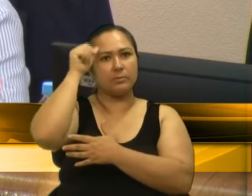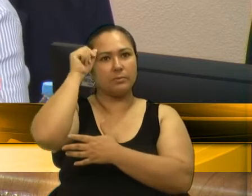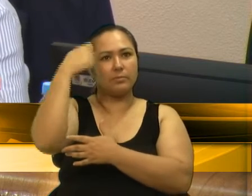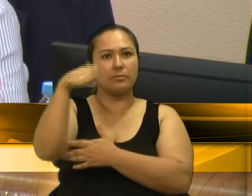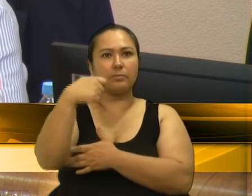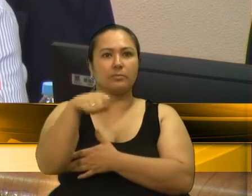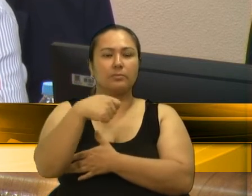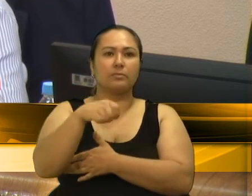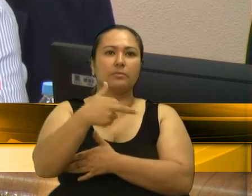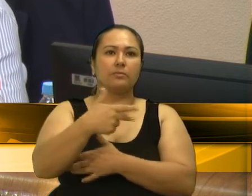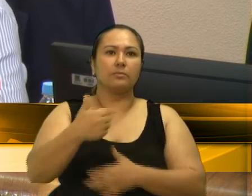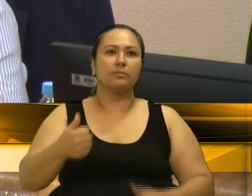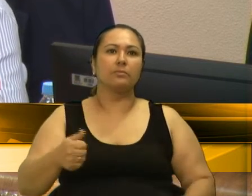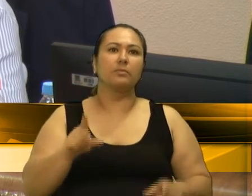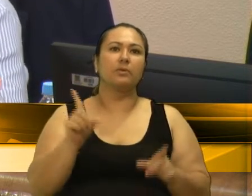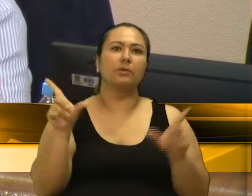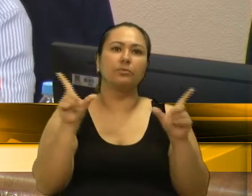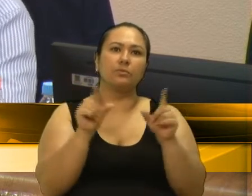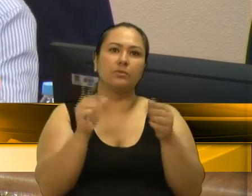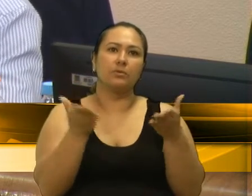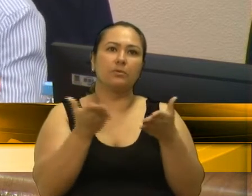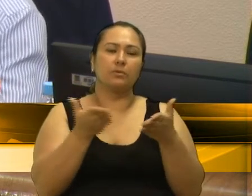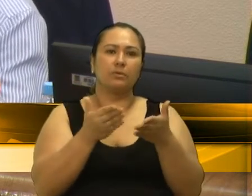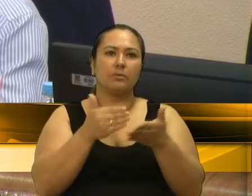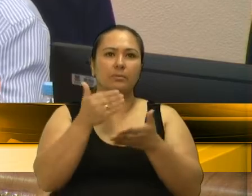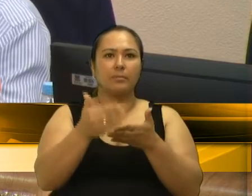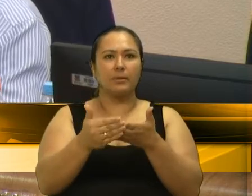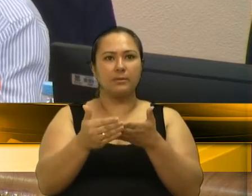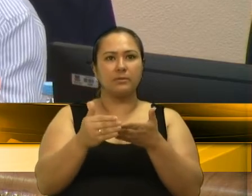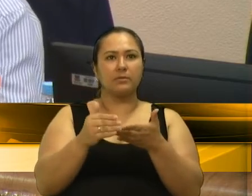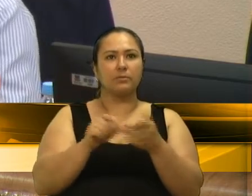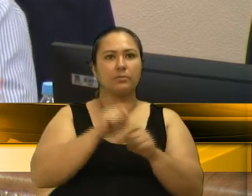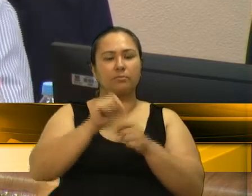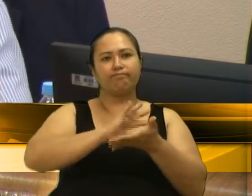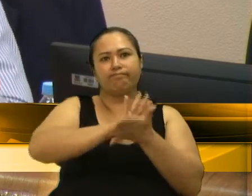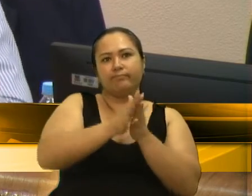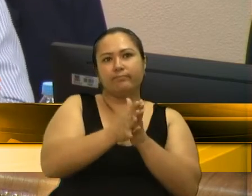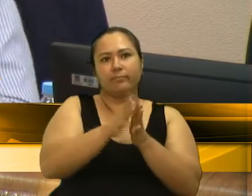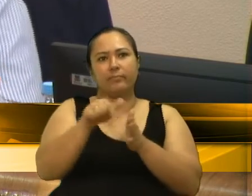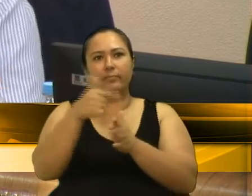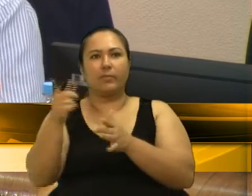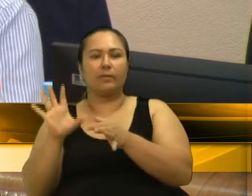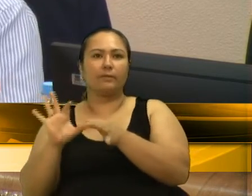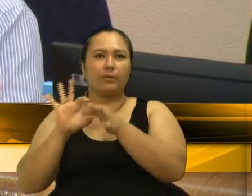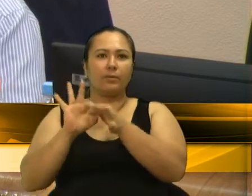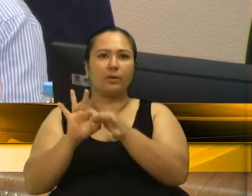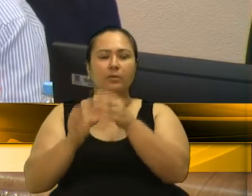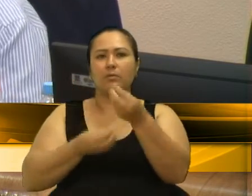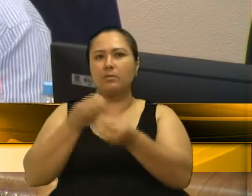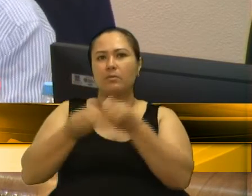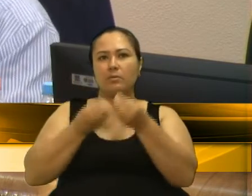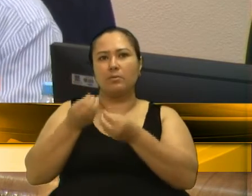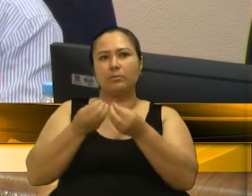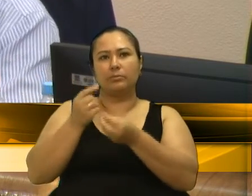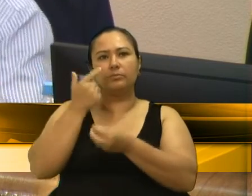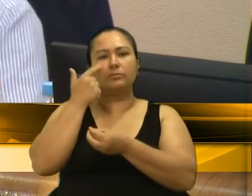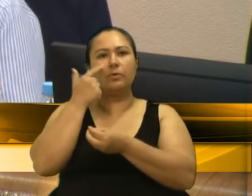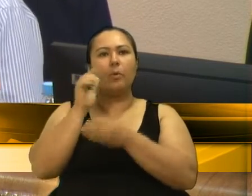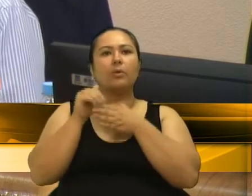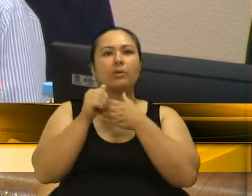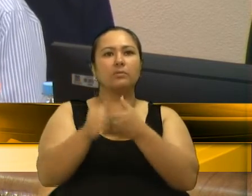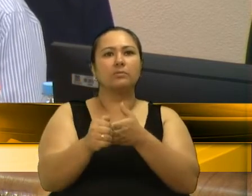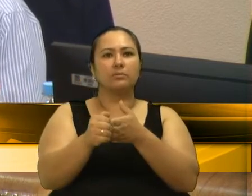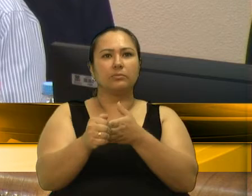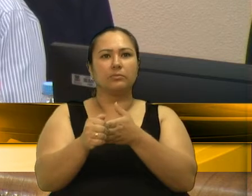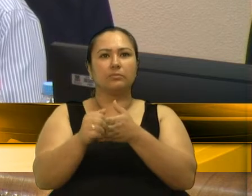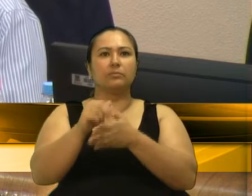ter, na sua esfera reduzida, uma vez que passa da discriminatória para a vinculada. De que forma o senhor classifica essa orientação?